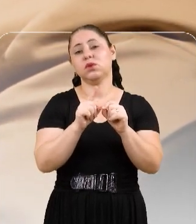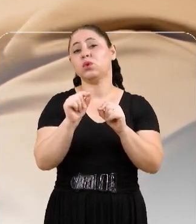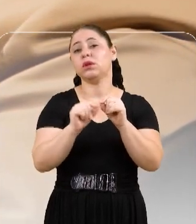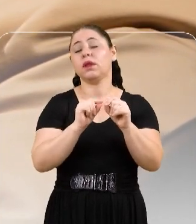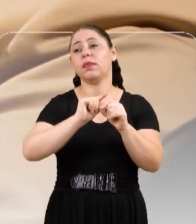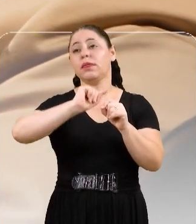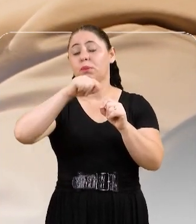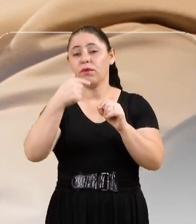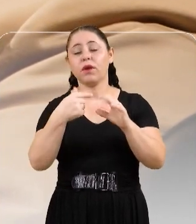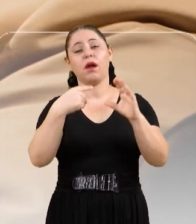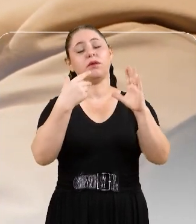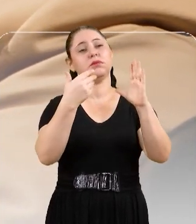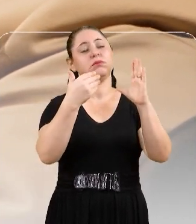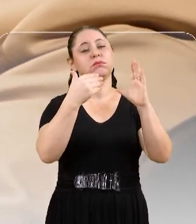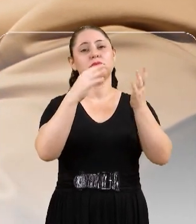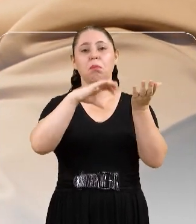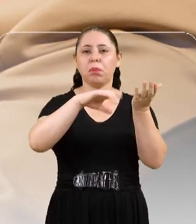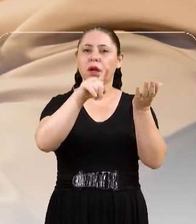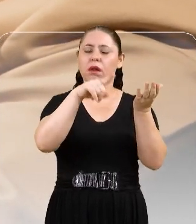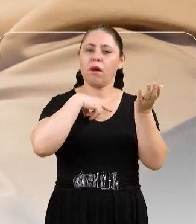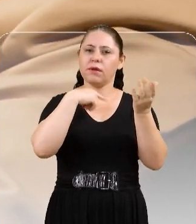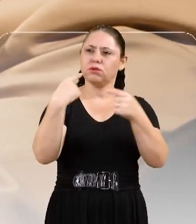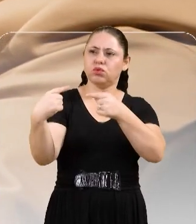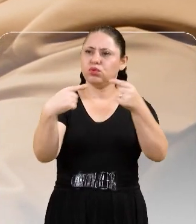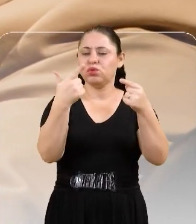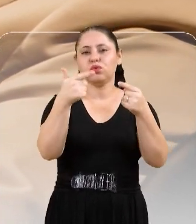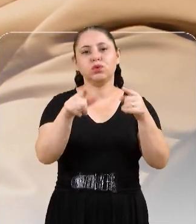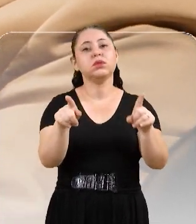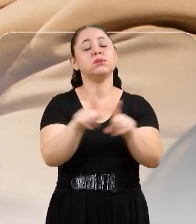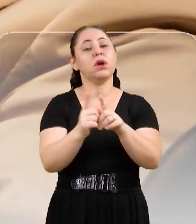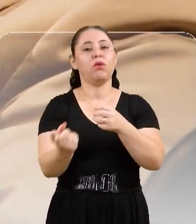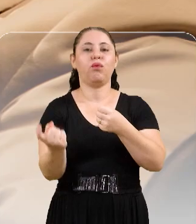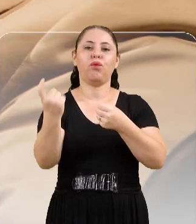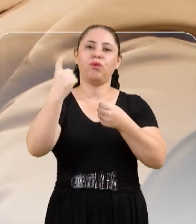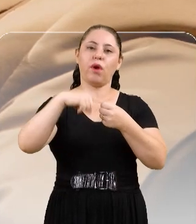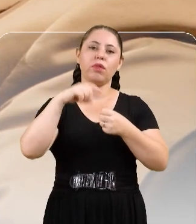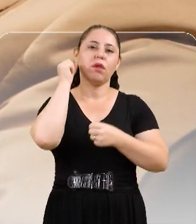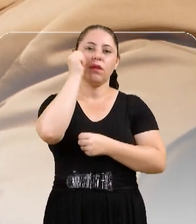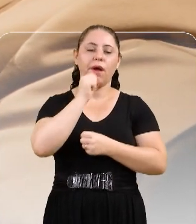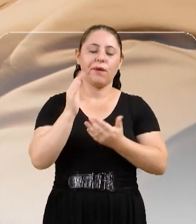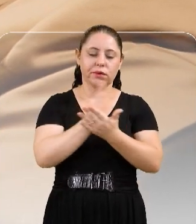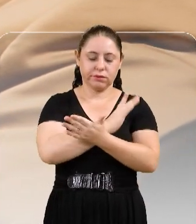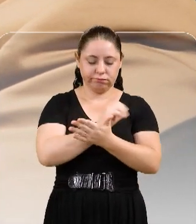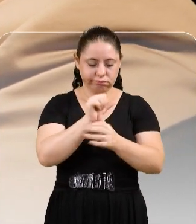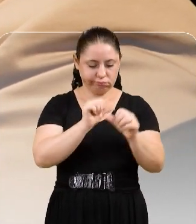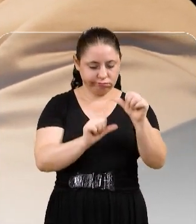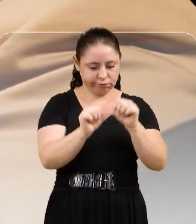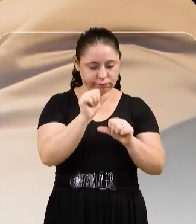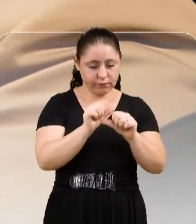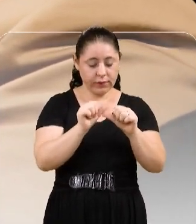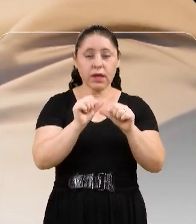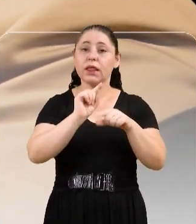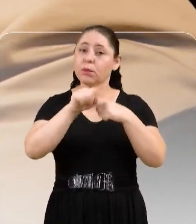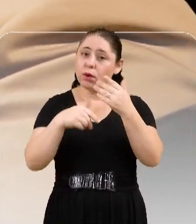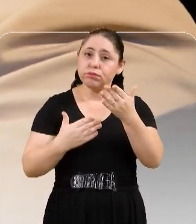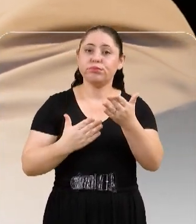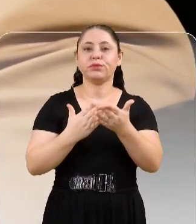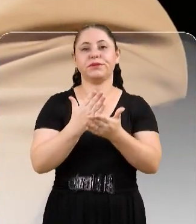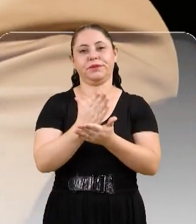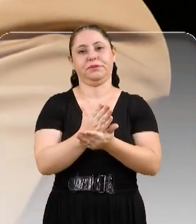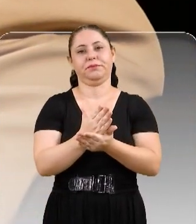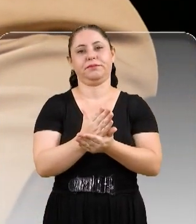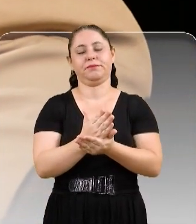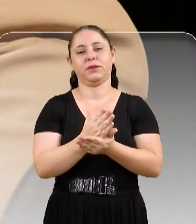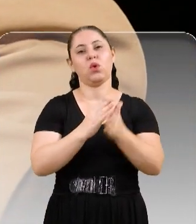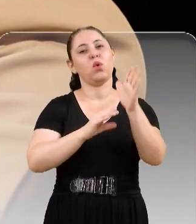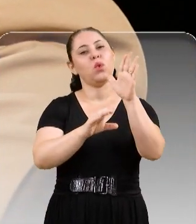foi remetido para a Câmara, lá rediscutido, depois voltou para o Senado com algumas pequenas alterações e finalmente foi